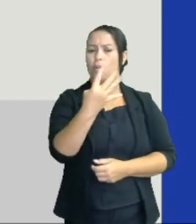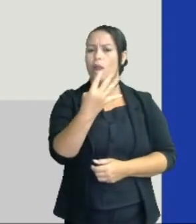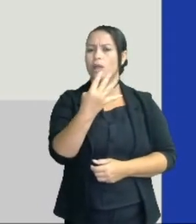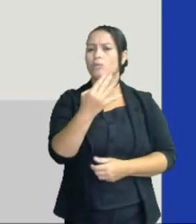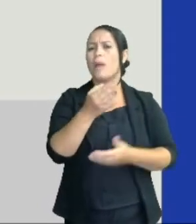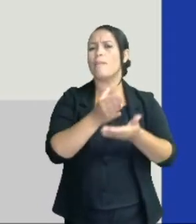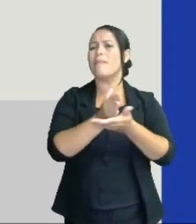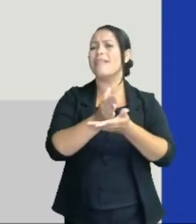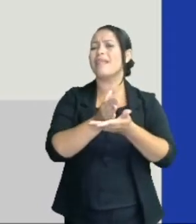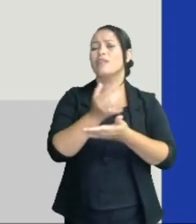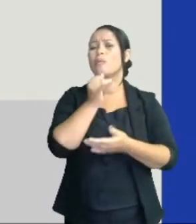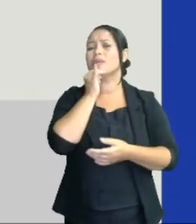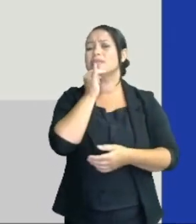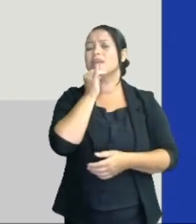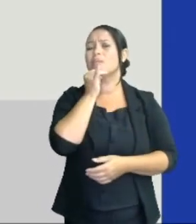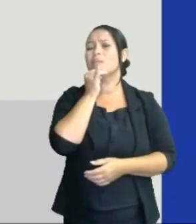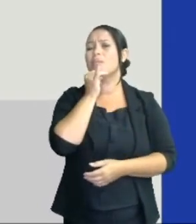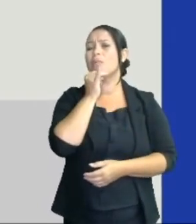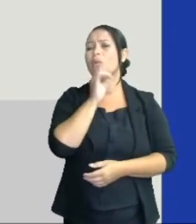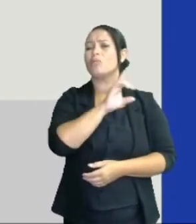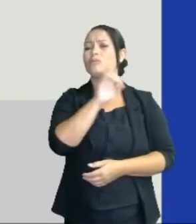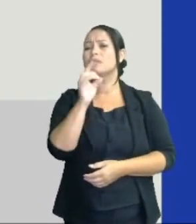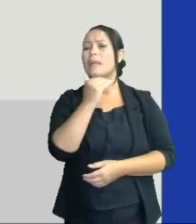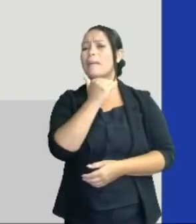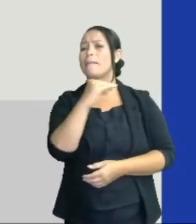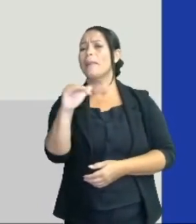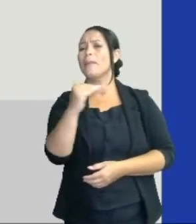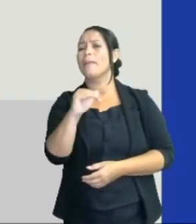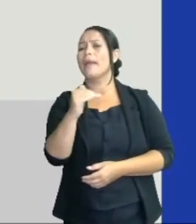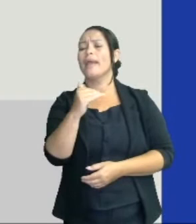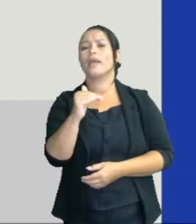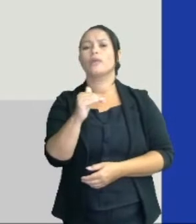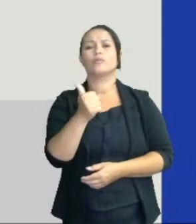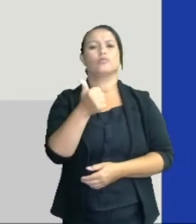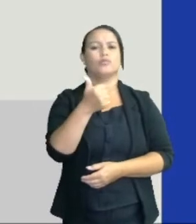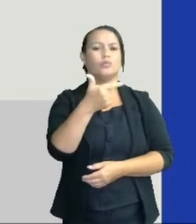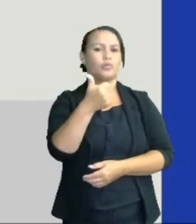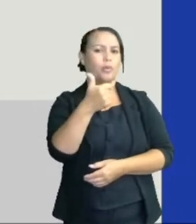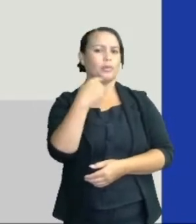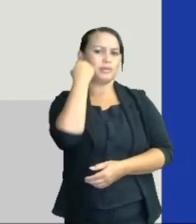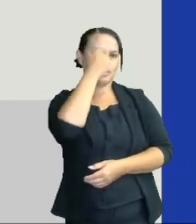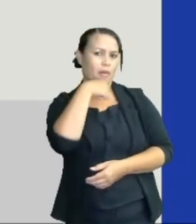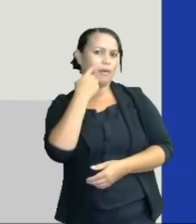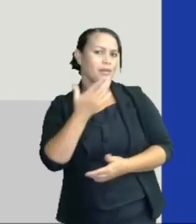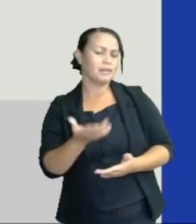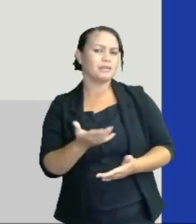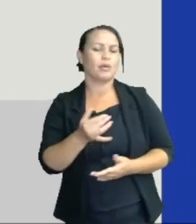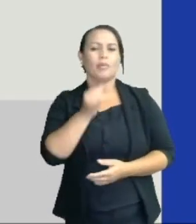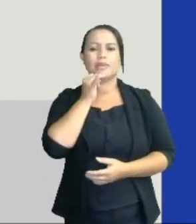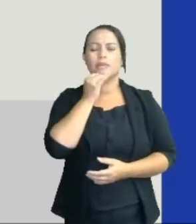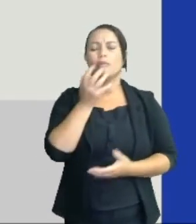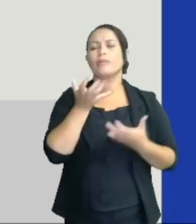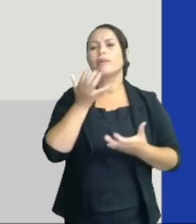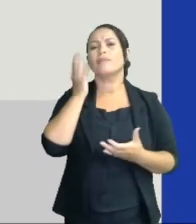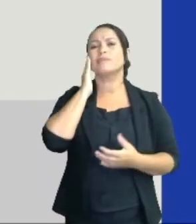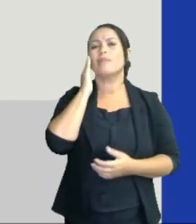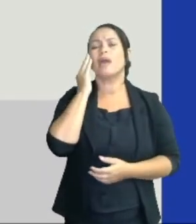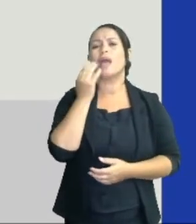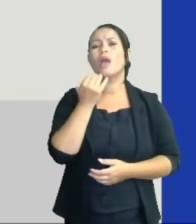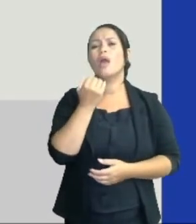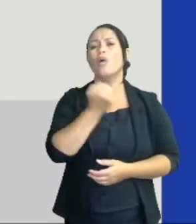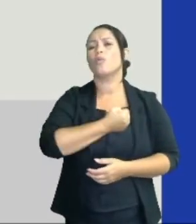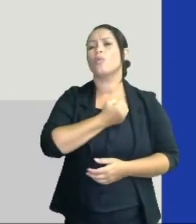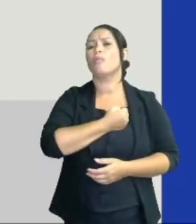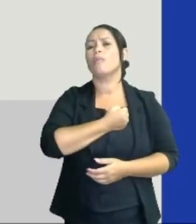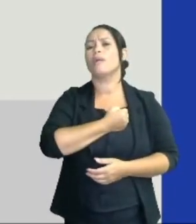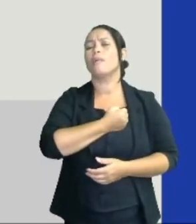dia? Meio-dia, quantas horas tem? 12 horas, não é mesmo? Quando a gente quer saber a metade de um número, o que é